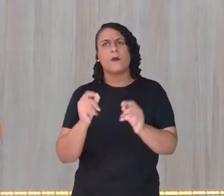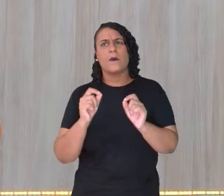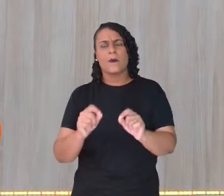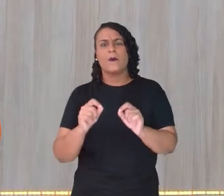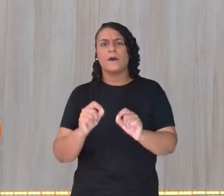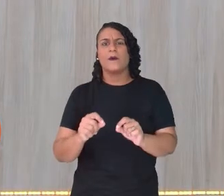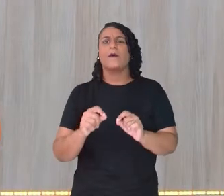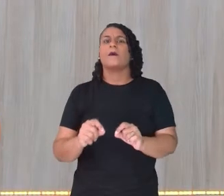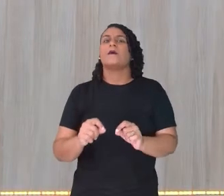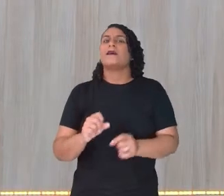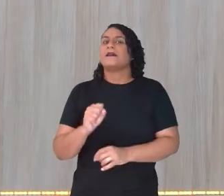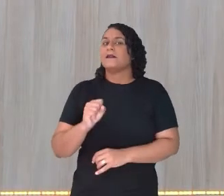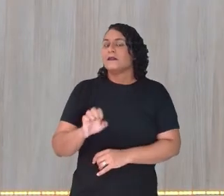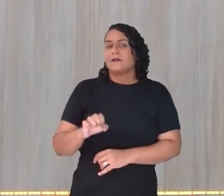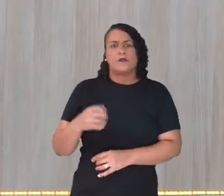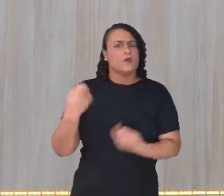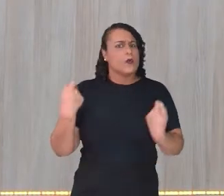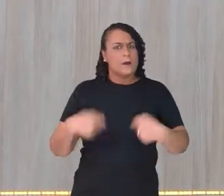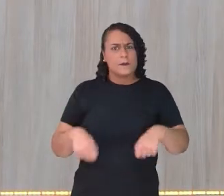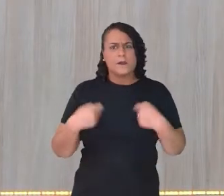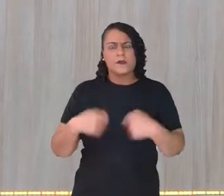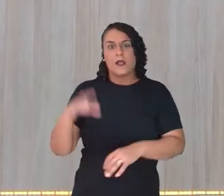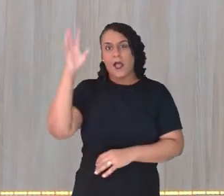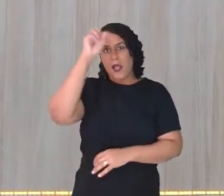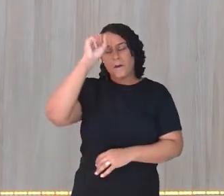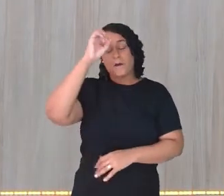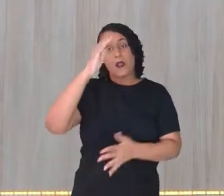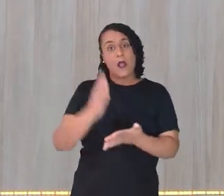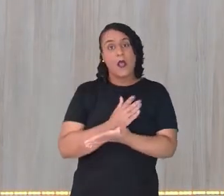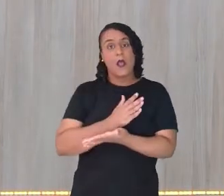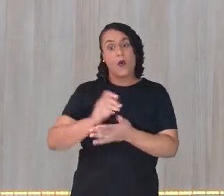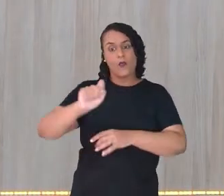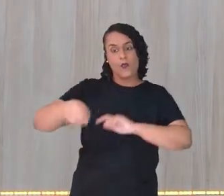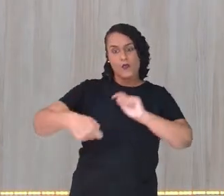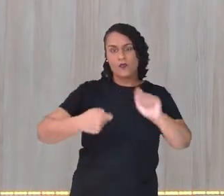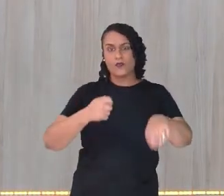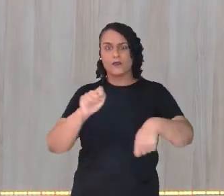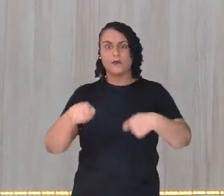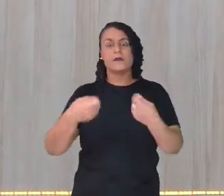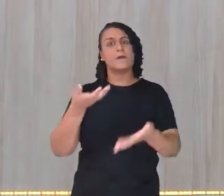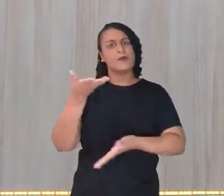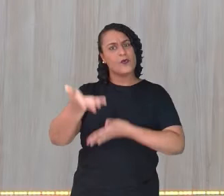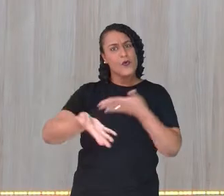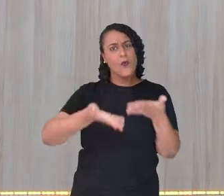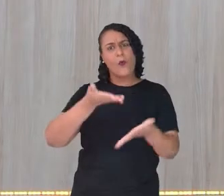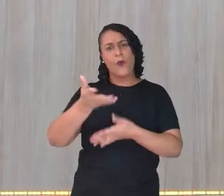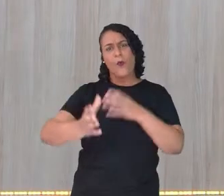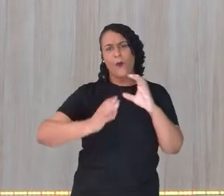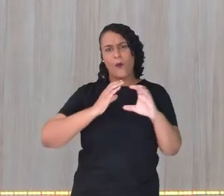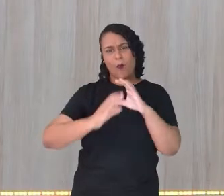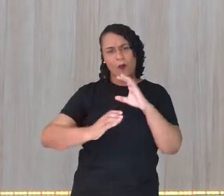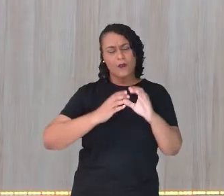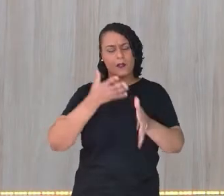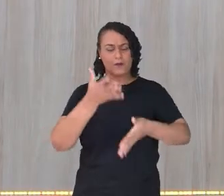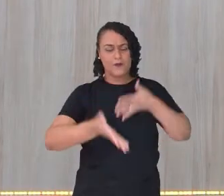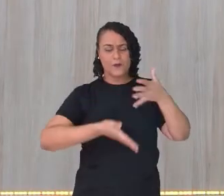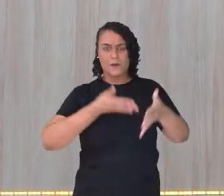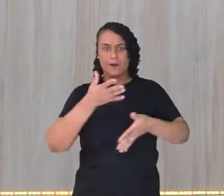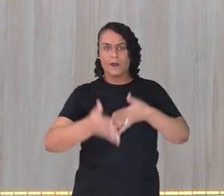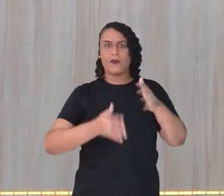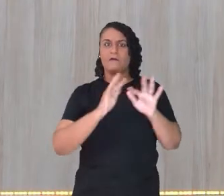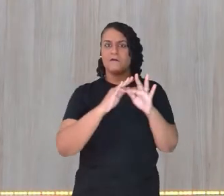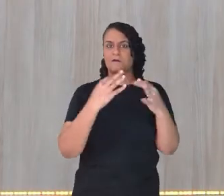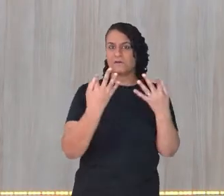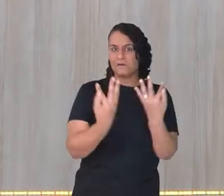Mesmo aí, olha, quem não está precisando, nós vamos aprender alguns sinais para podermos nos comunicar, né, com os amigos, com